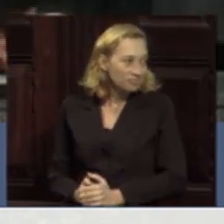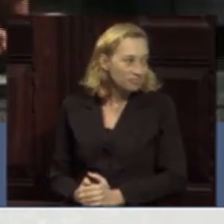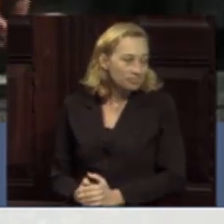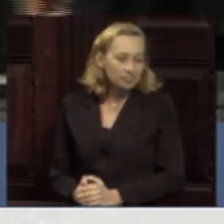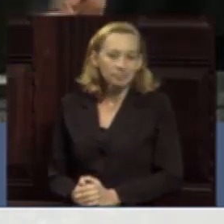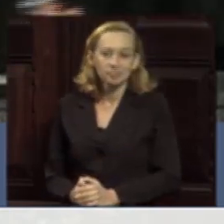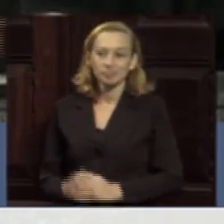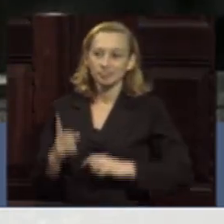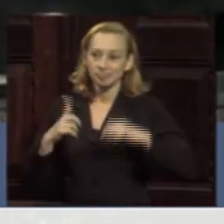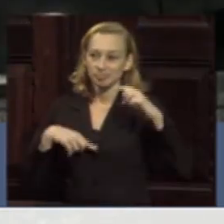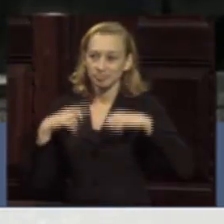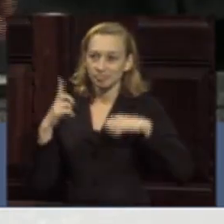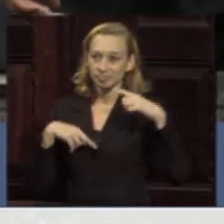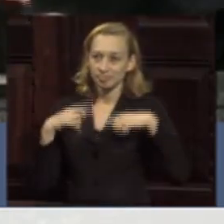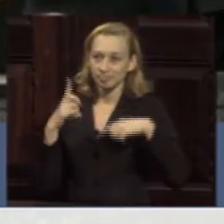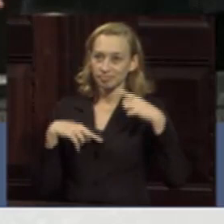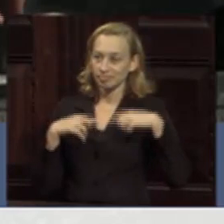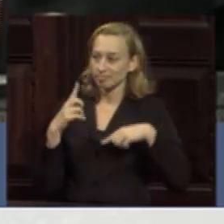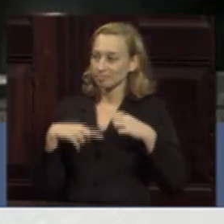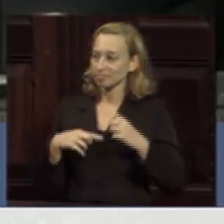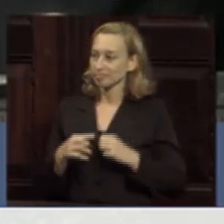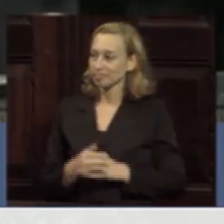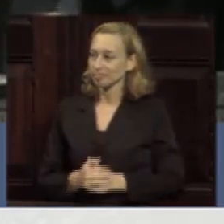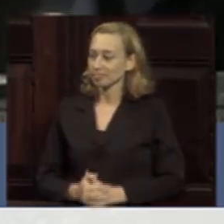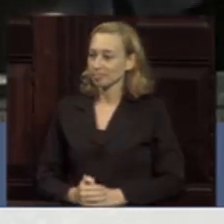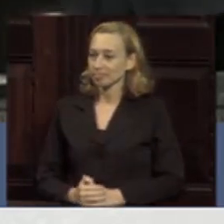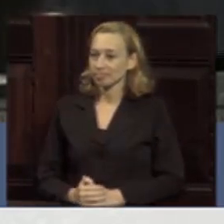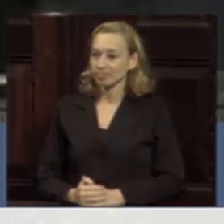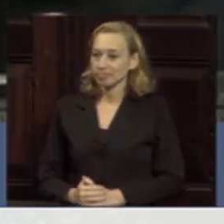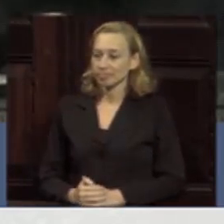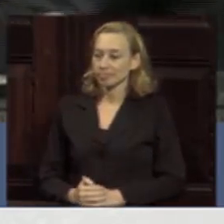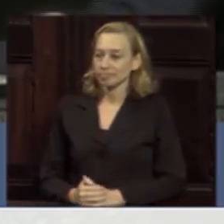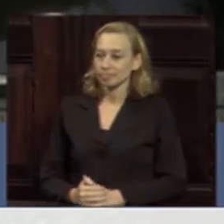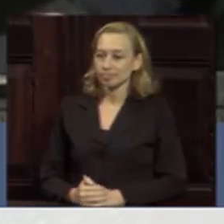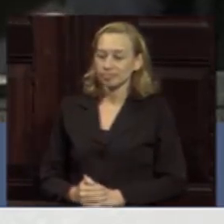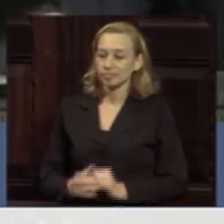Em discussão, redação do vencido. Projeto de lei